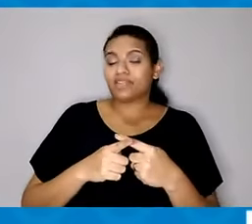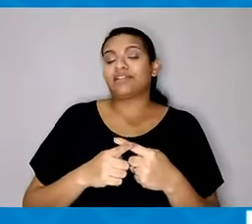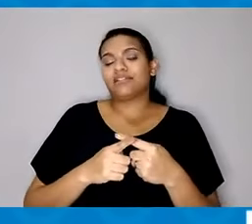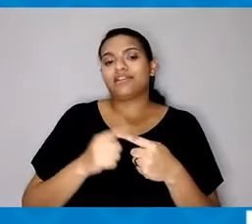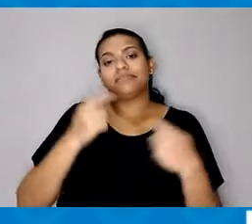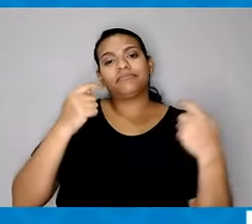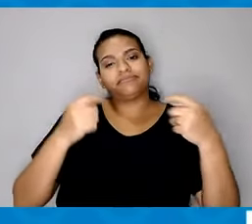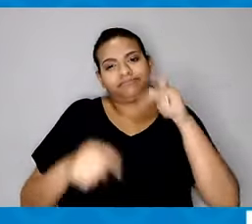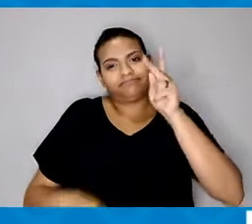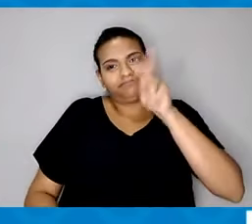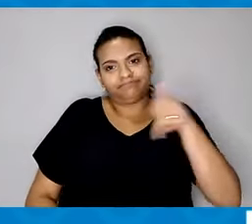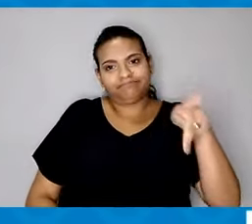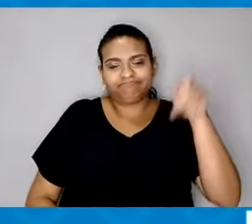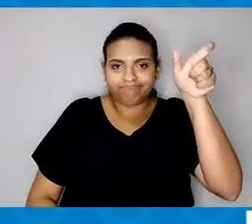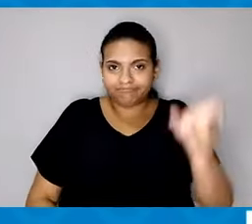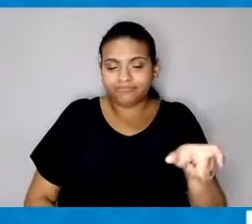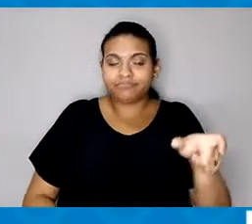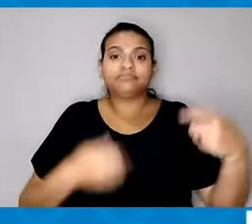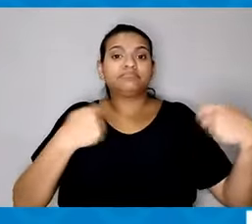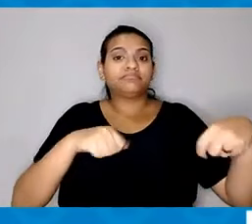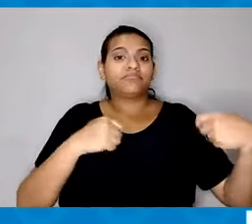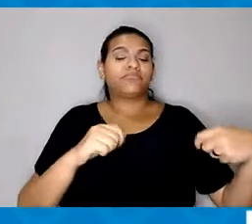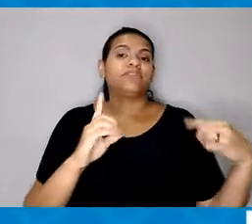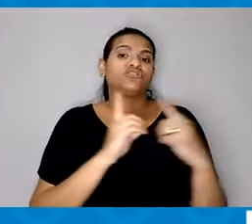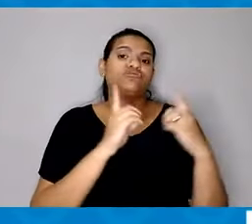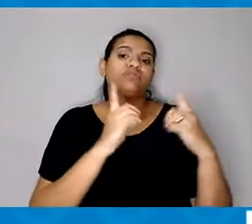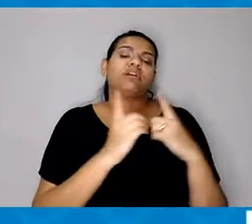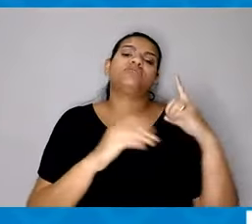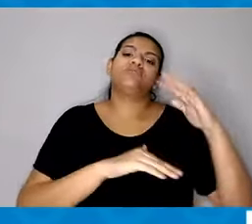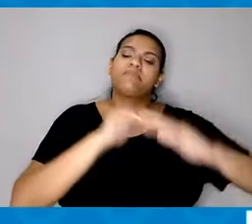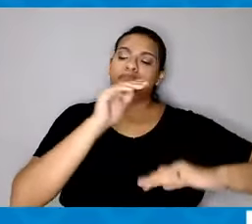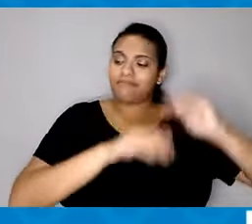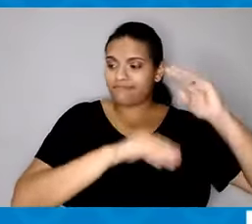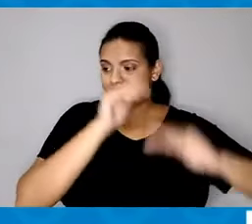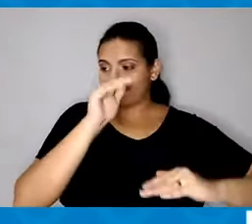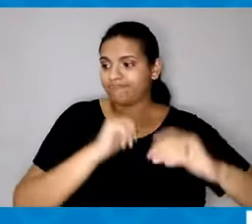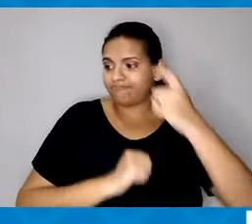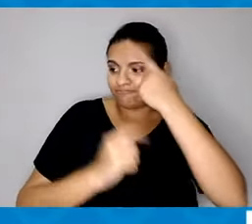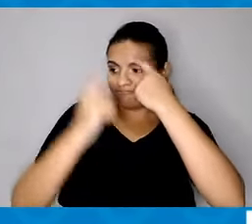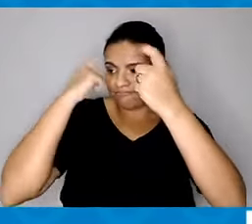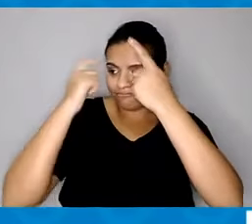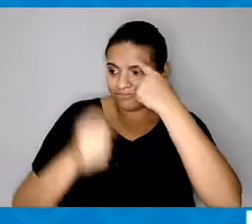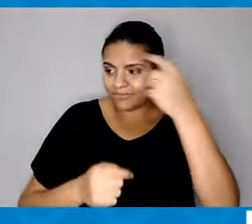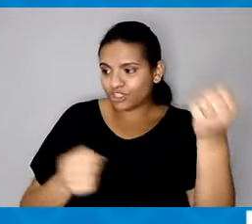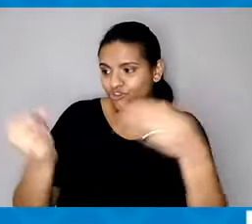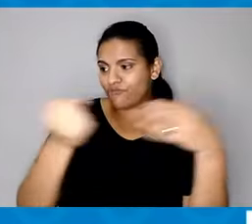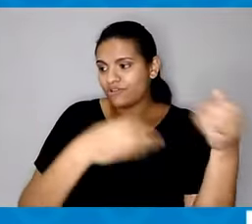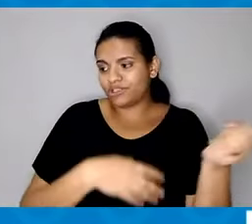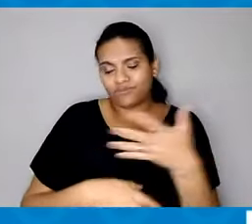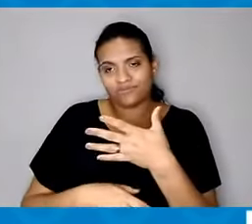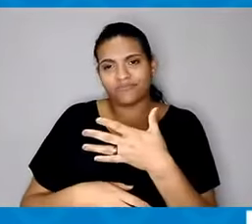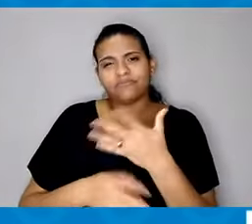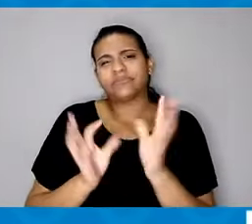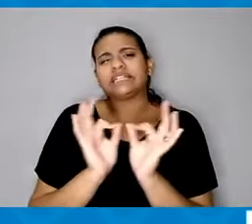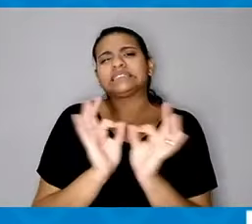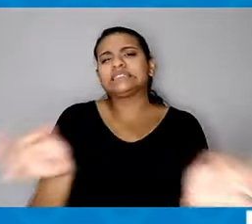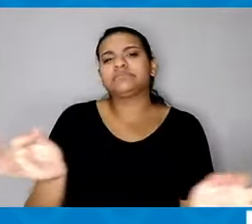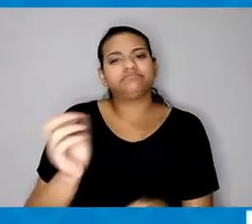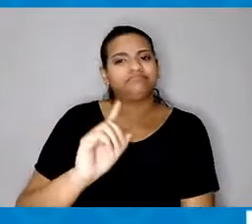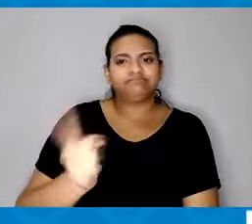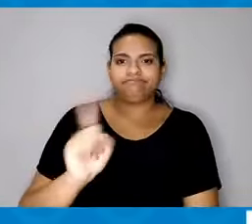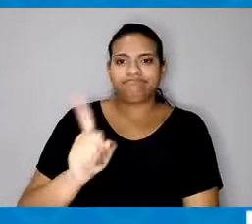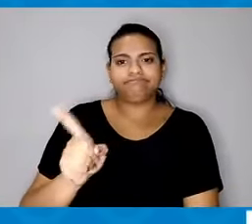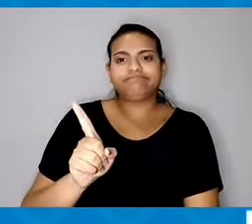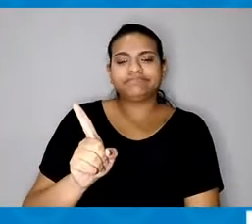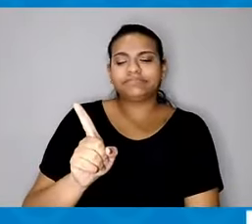que trabalhar com práticas didáticas inovadoras. Isso não é fácil, não é simples. Era só o que faltava eu chegar aqui e